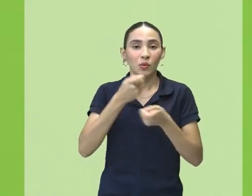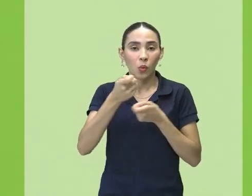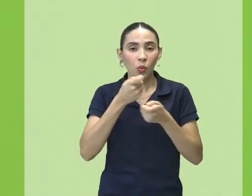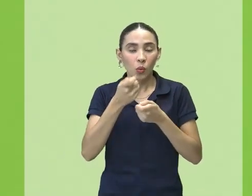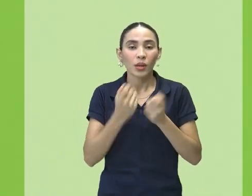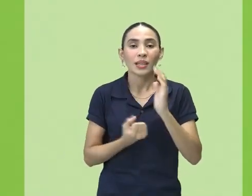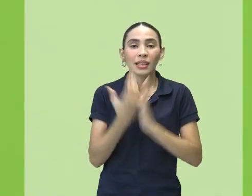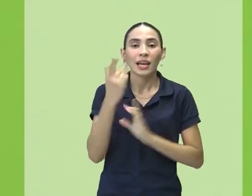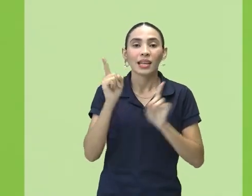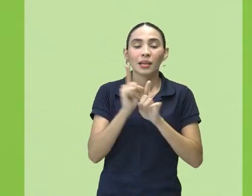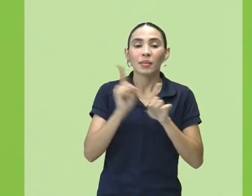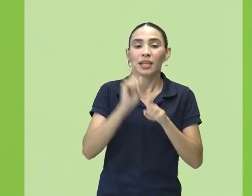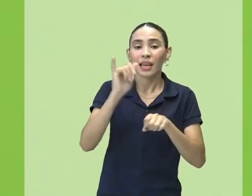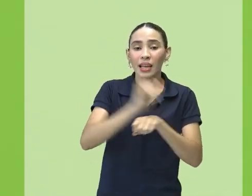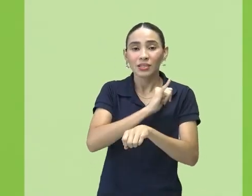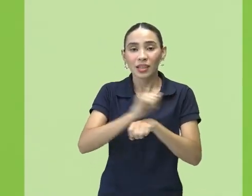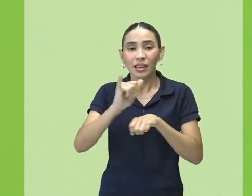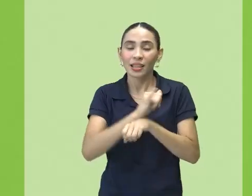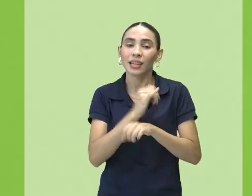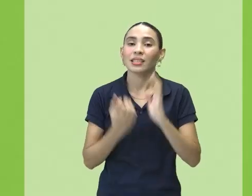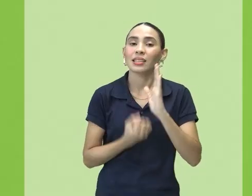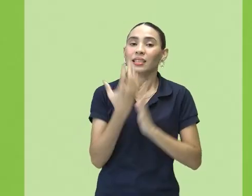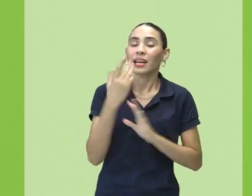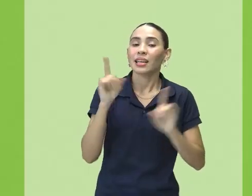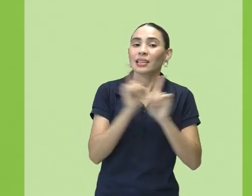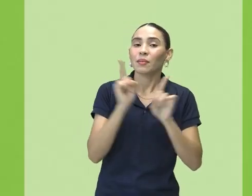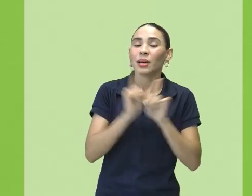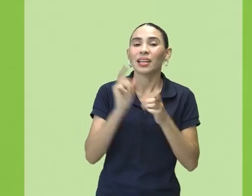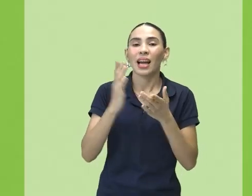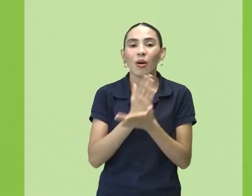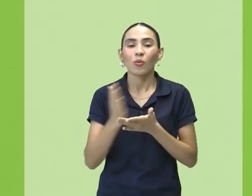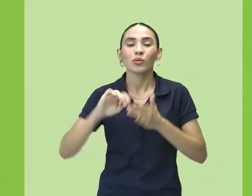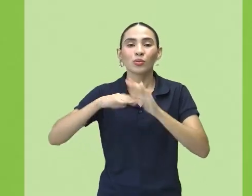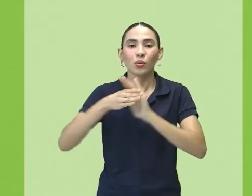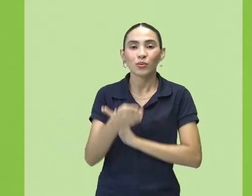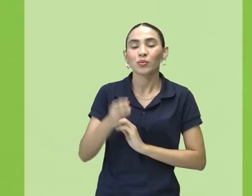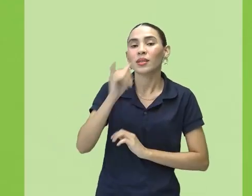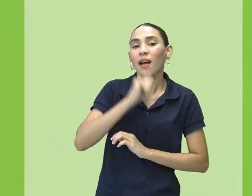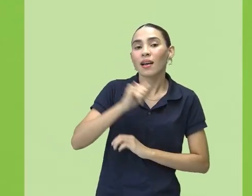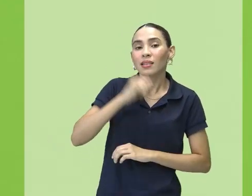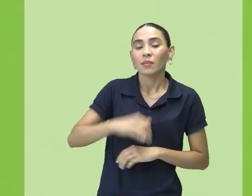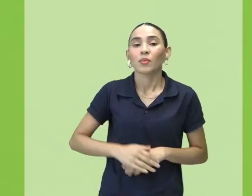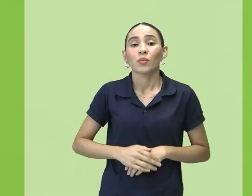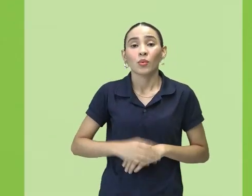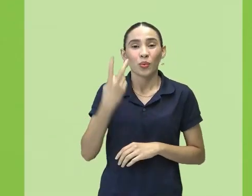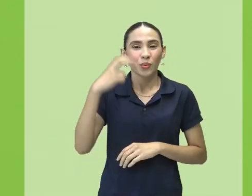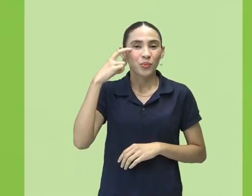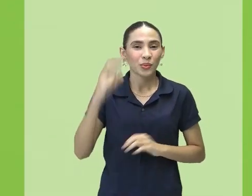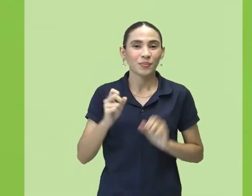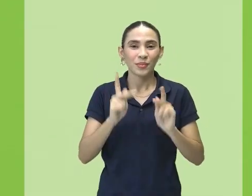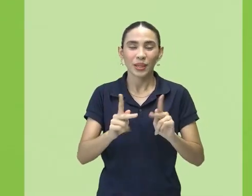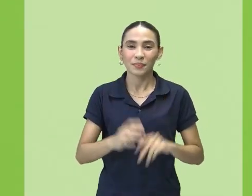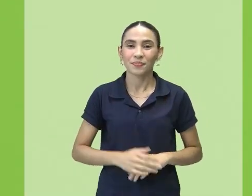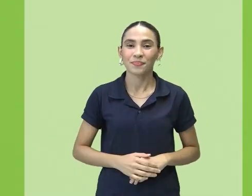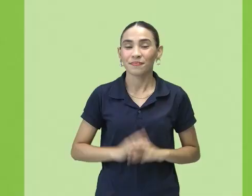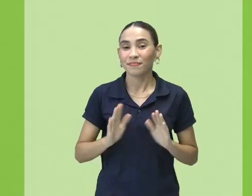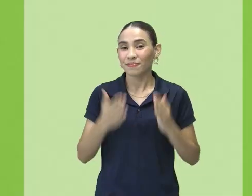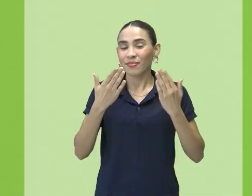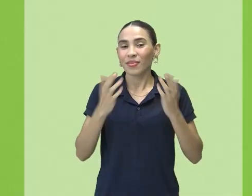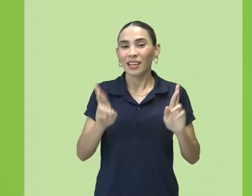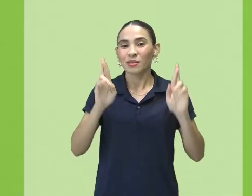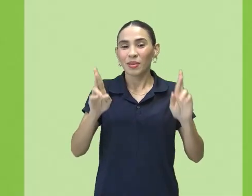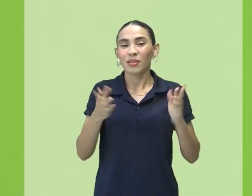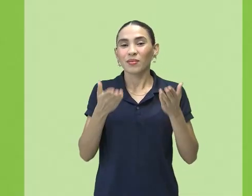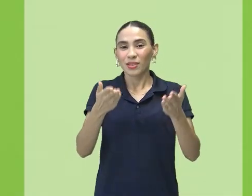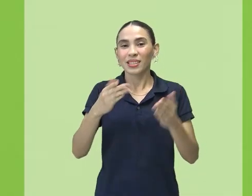manusear e criar ferramentas, de criar também ali alguns costumes como a nossa cultura, certo? Bom, eu espero que